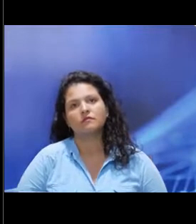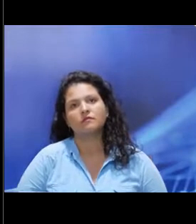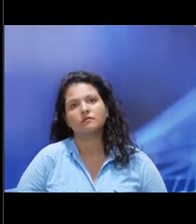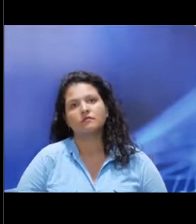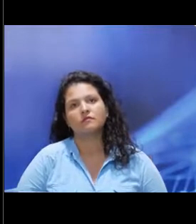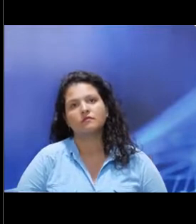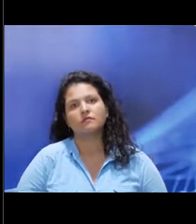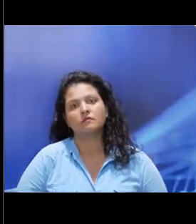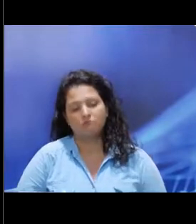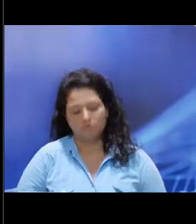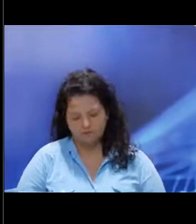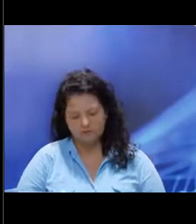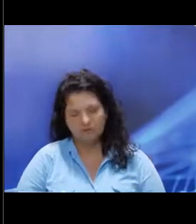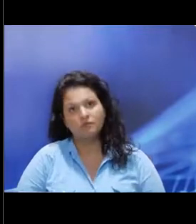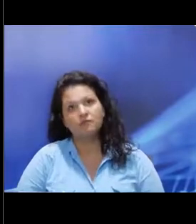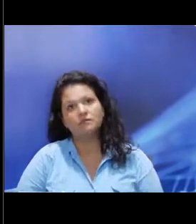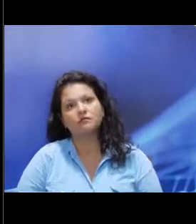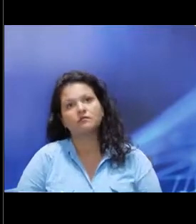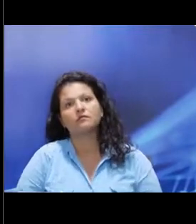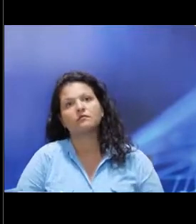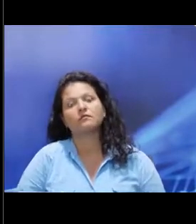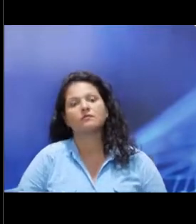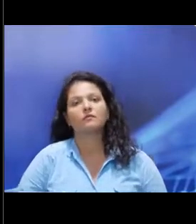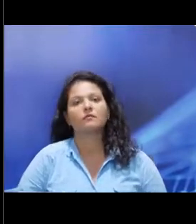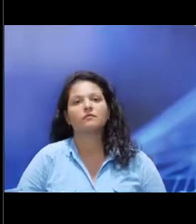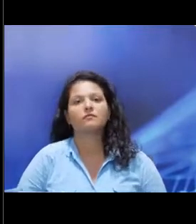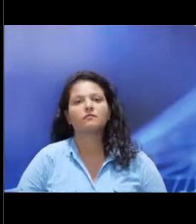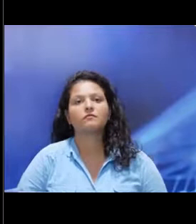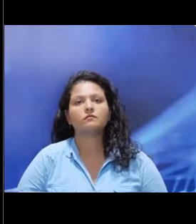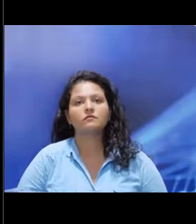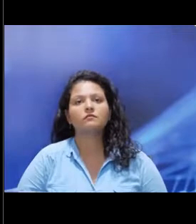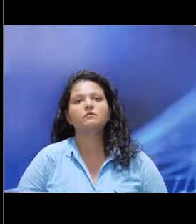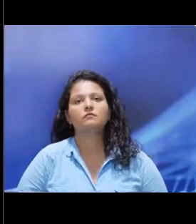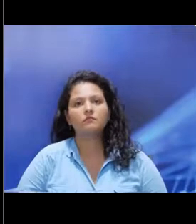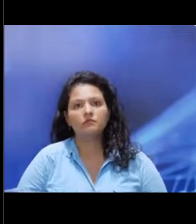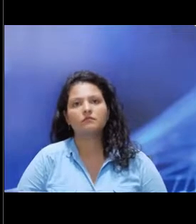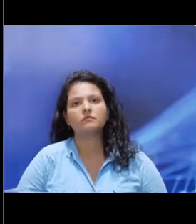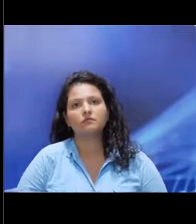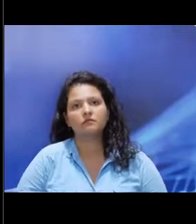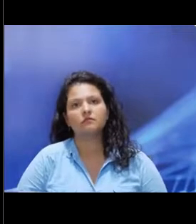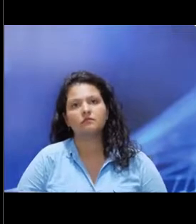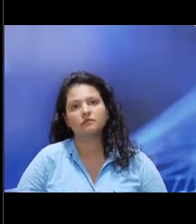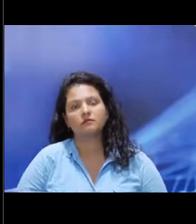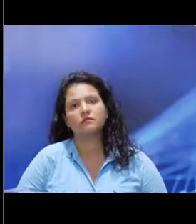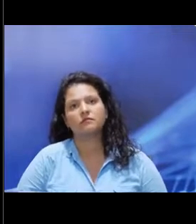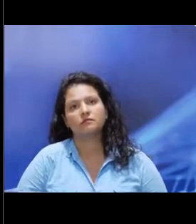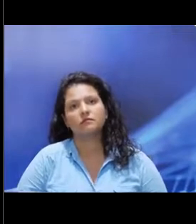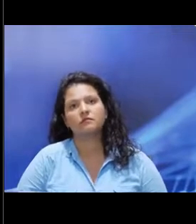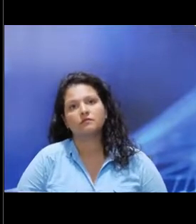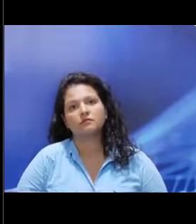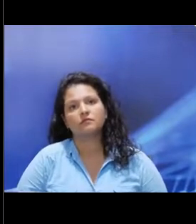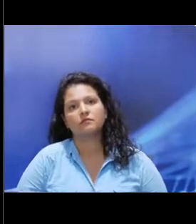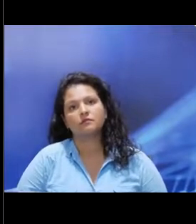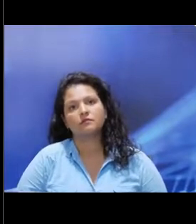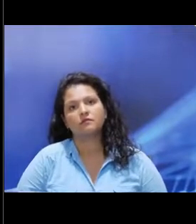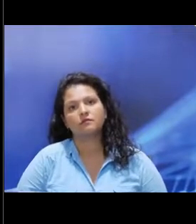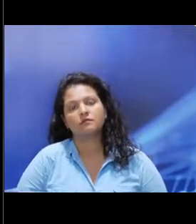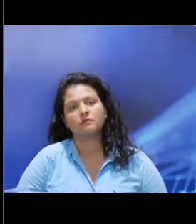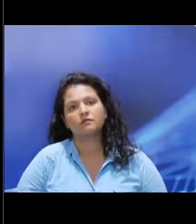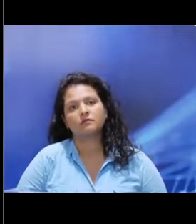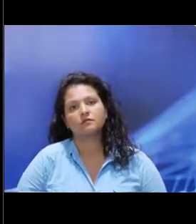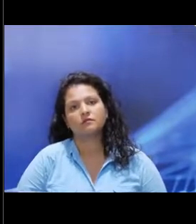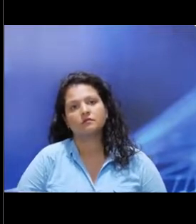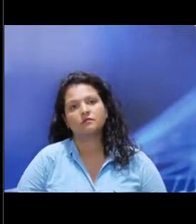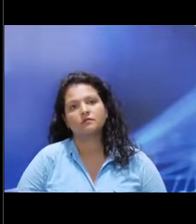para 39,15. Só que o meu investimento ele está fixo aqui. Isso aqui não muda. Então, quer dizer, o custo da